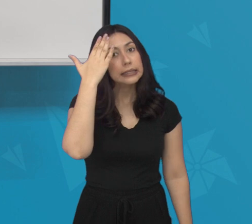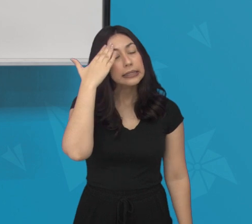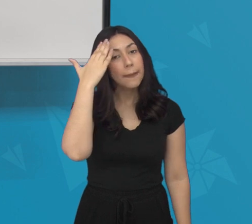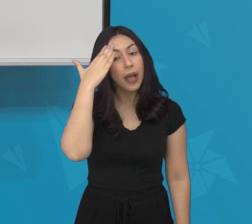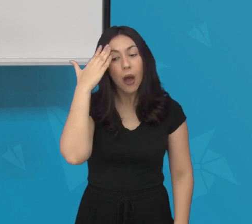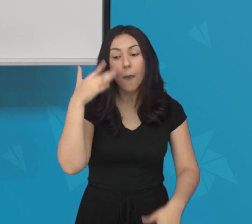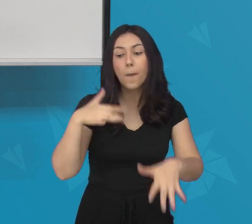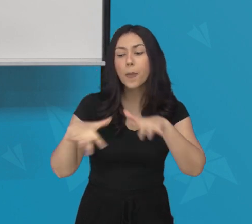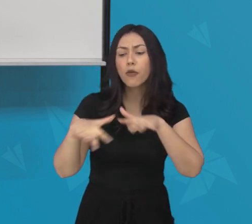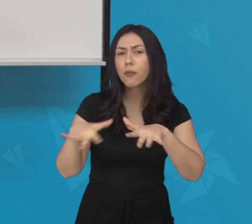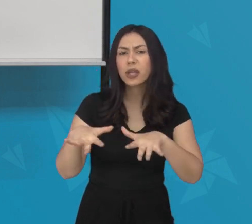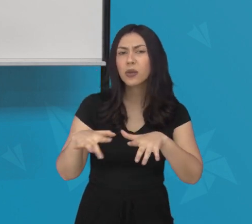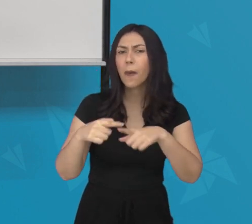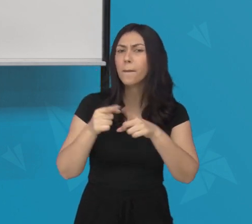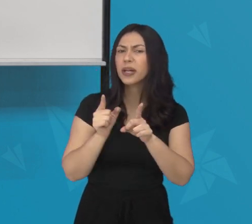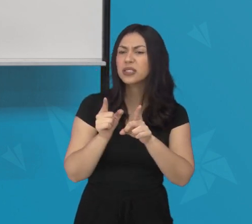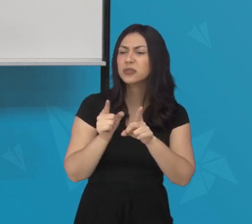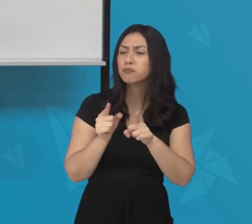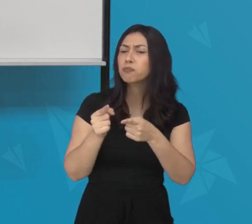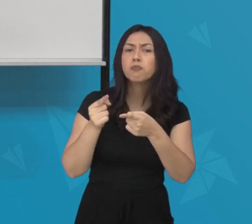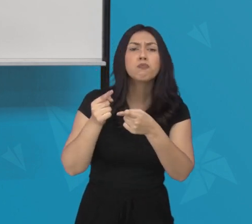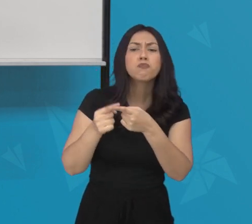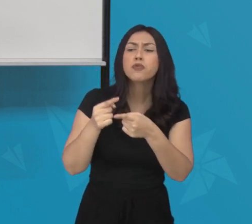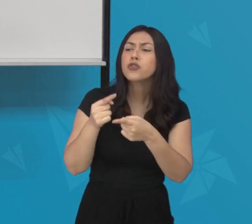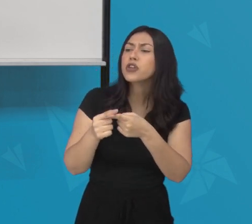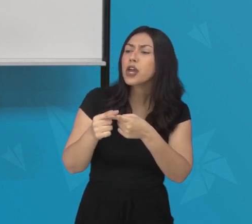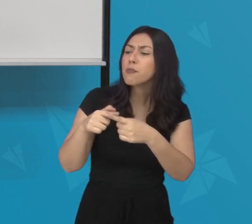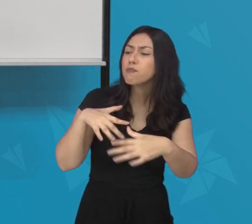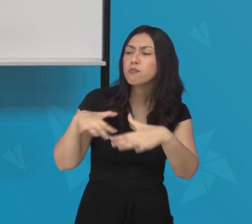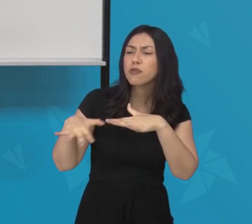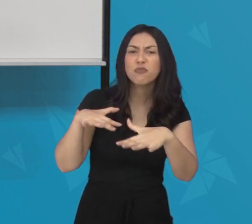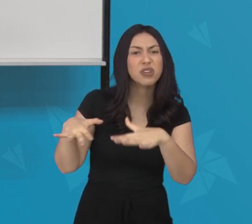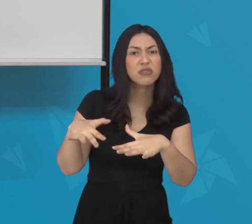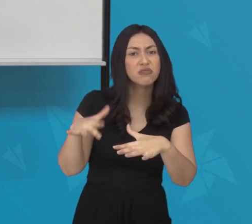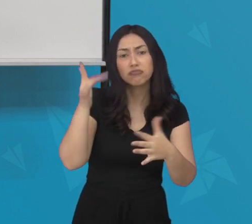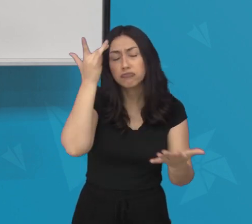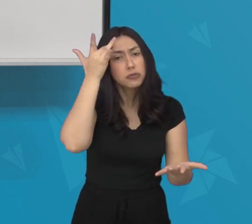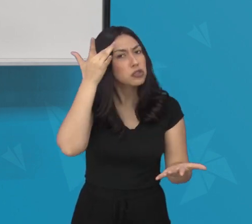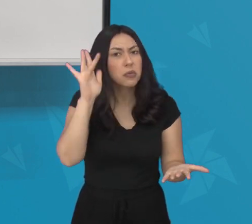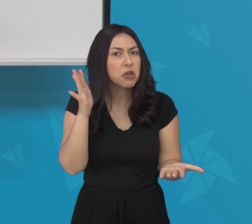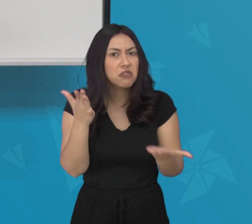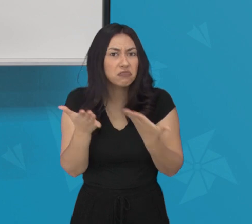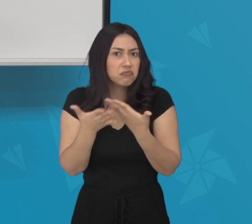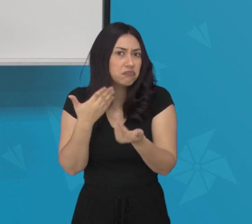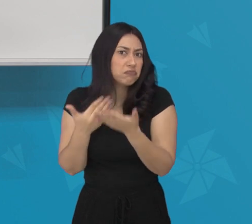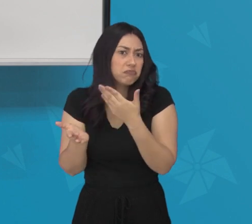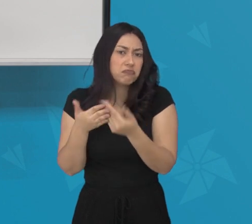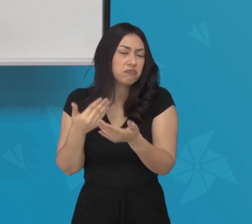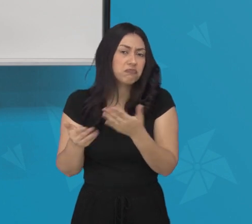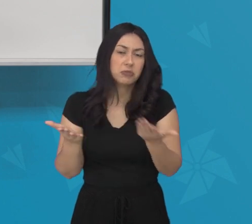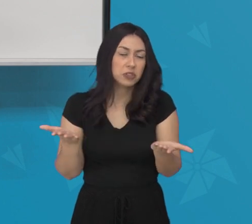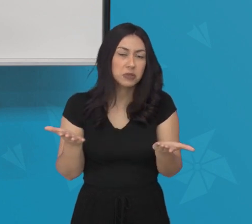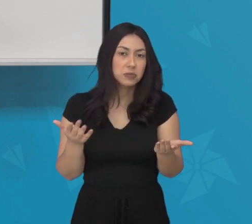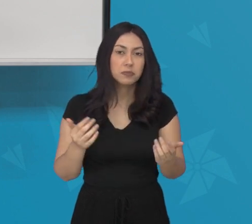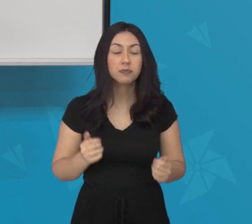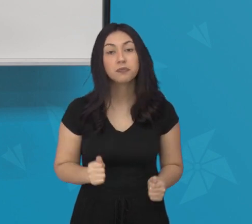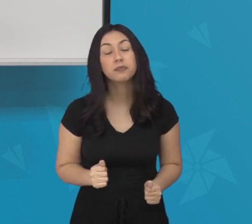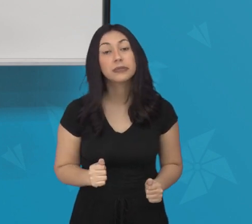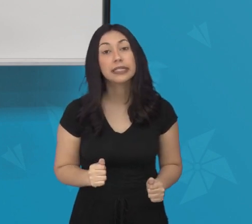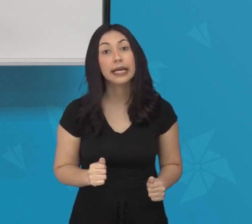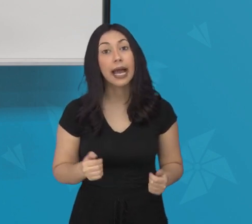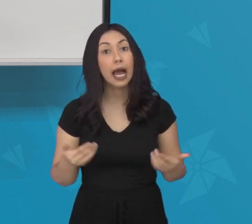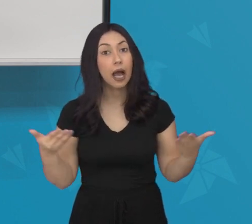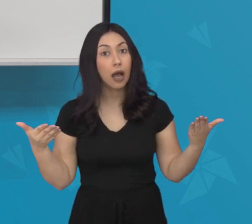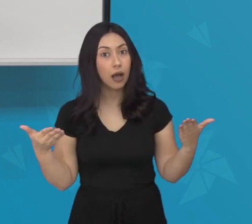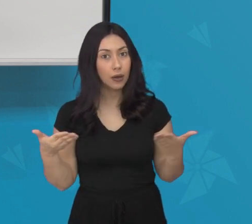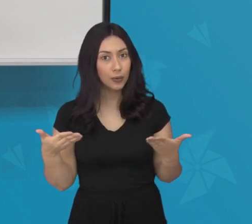movimento. O que isso quer dizer? Que não interessava para a gente o que causava aquele movimento. A partir de